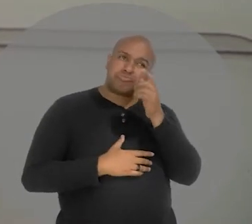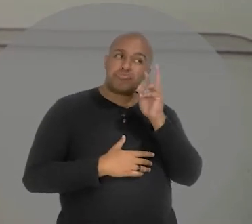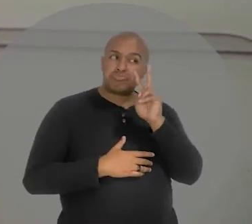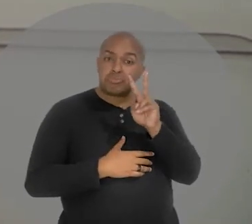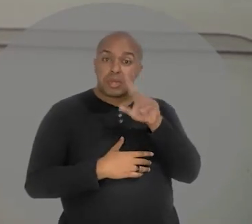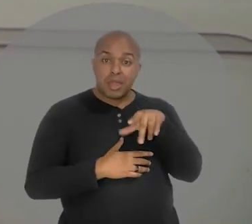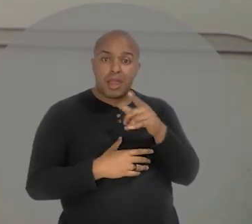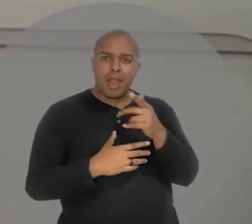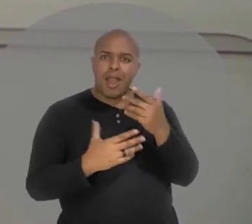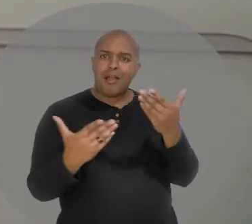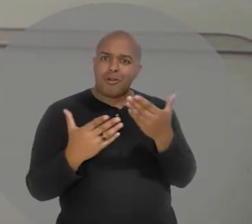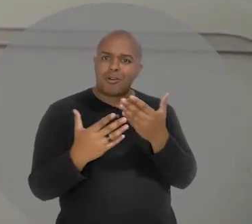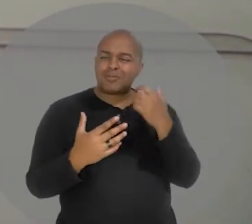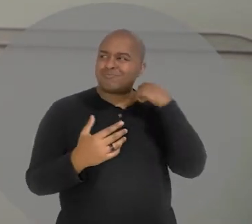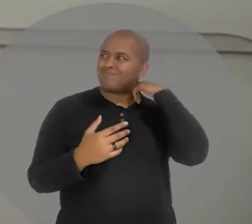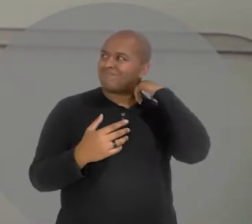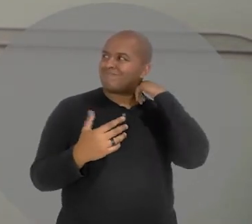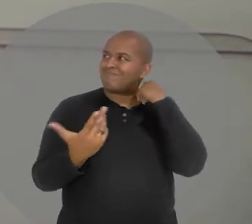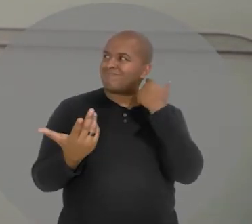que agora eles estão